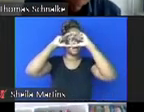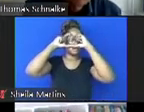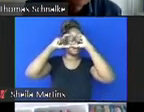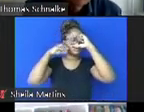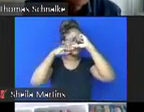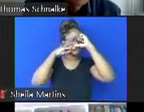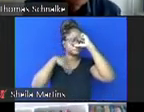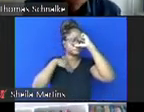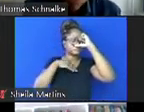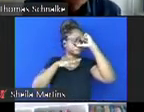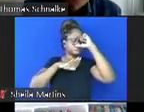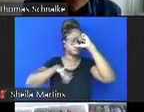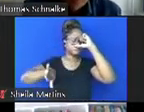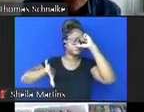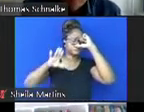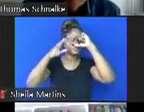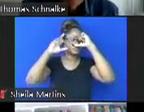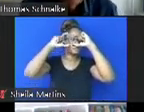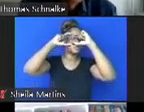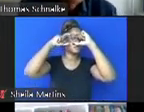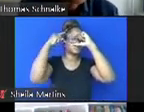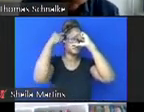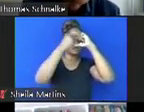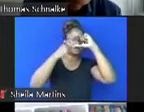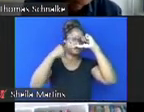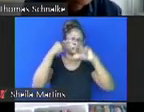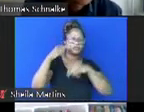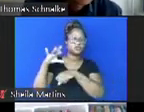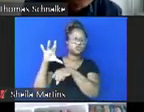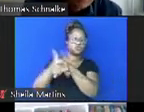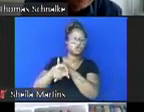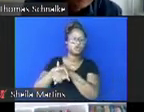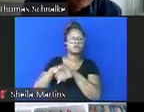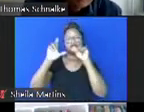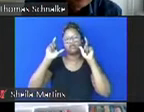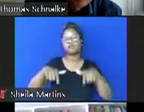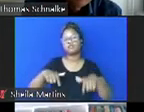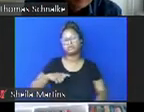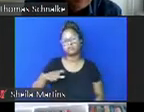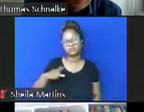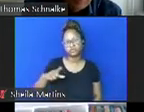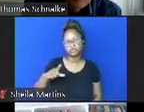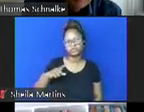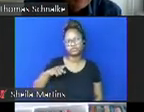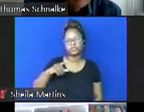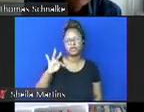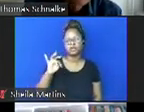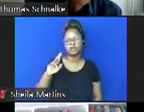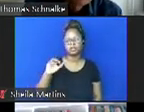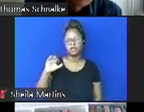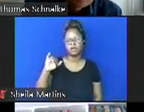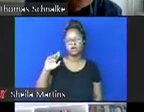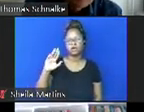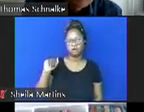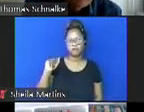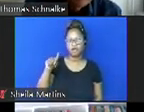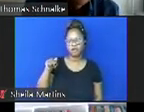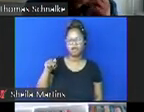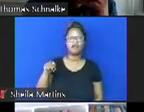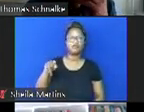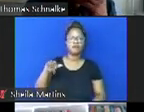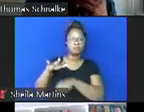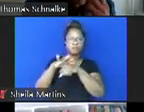direcionado para o sinal de doença, que é um tracoma, uma doença infecciosa dos